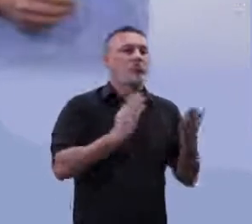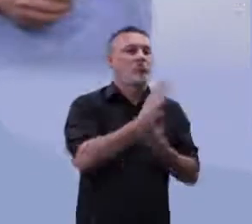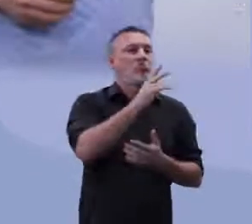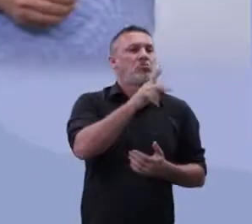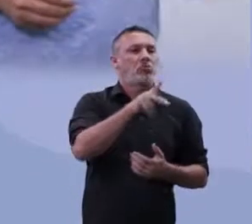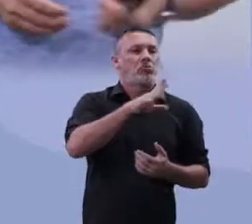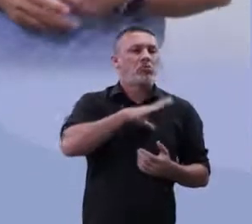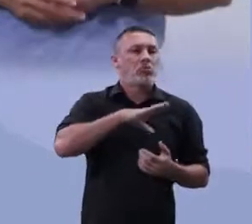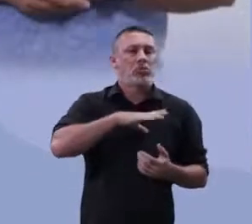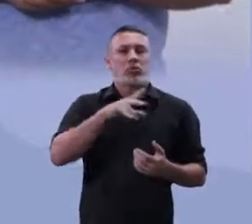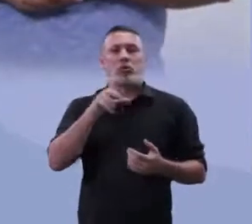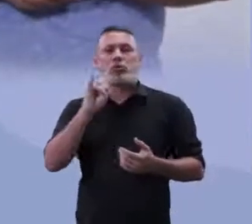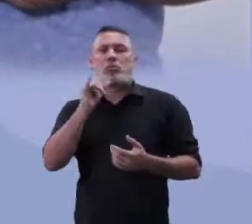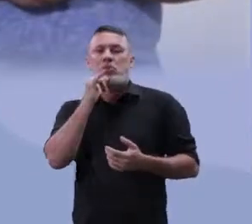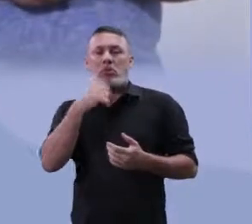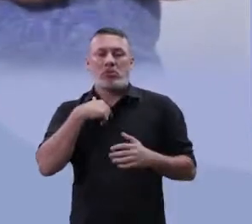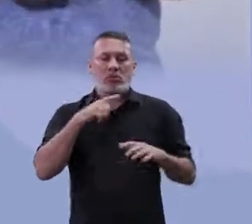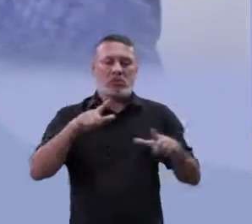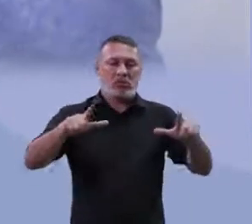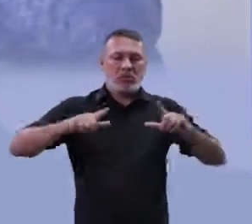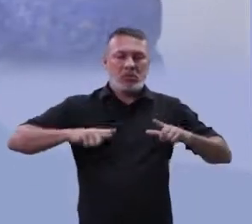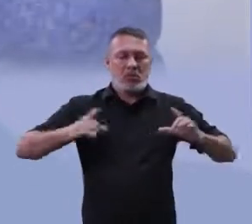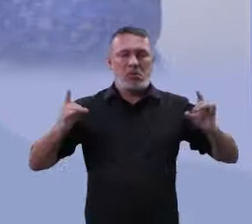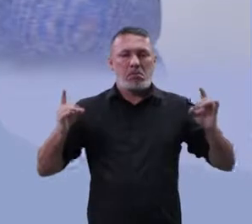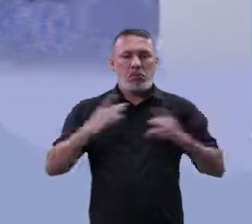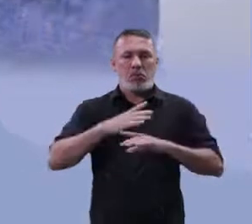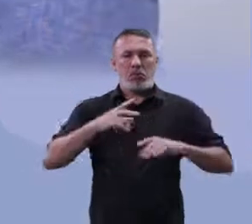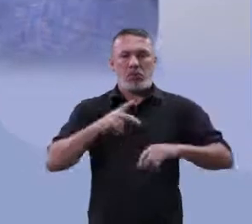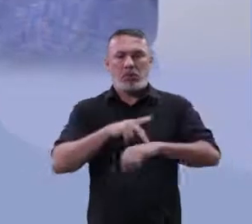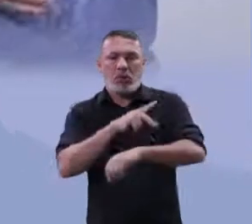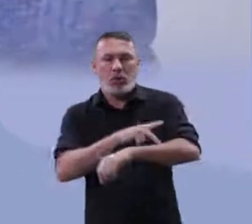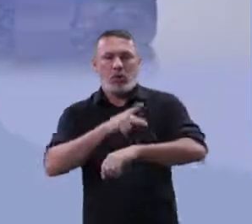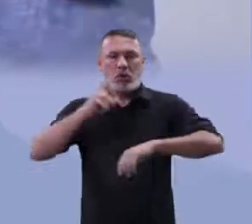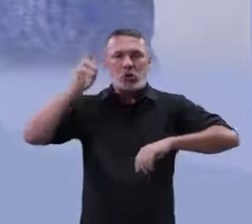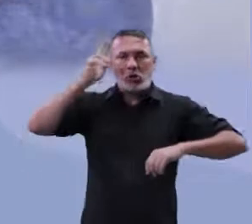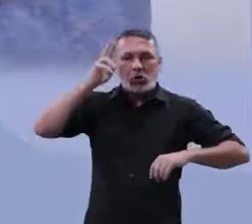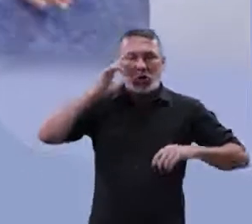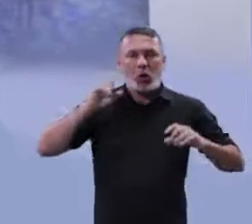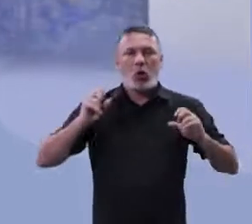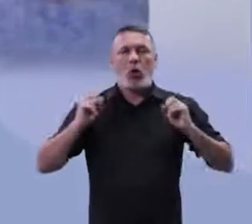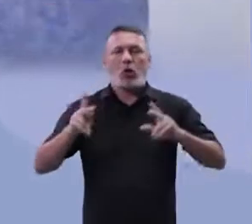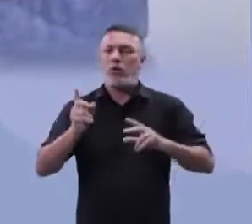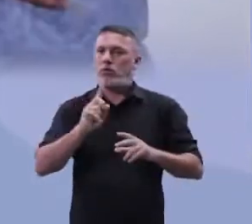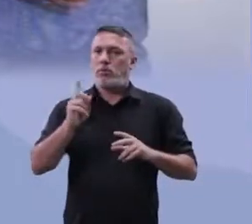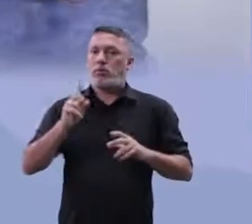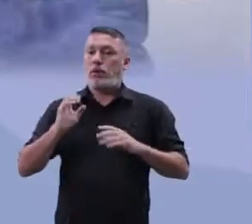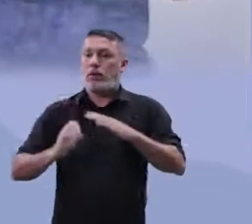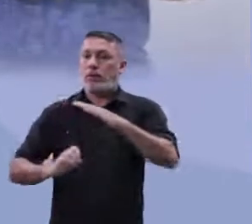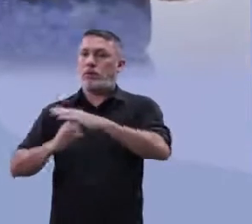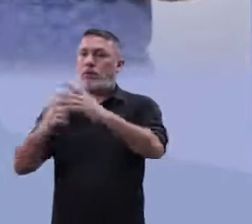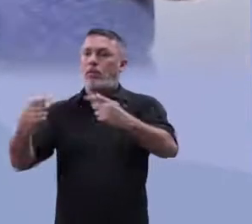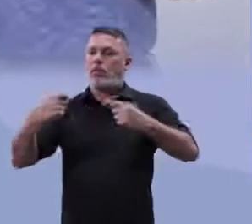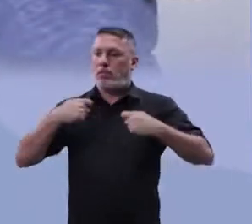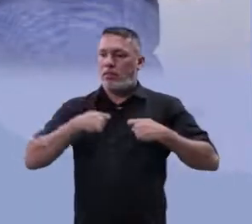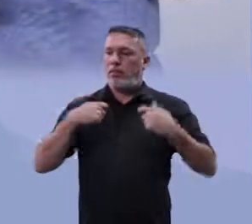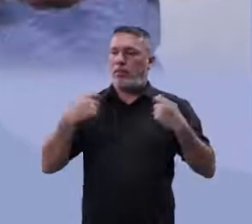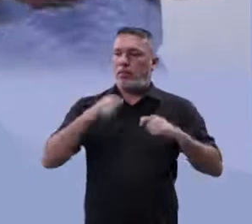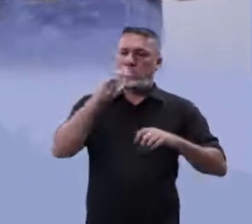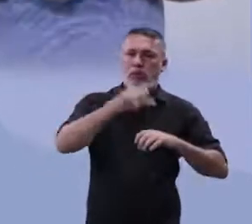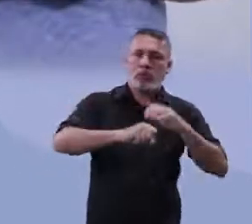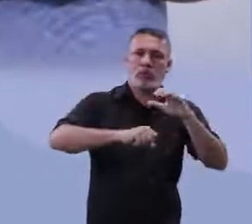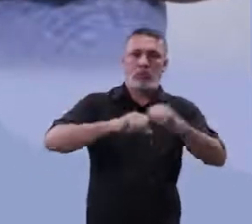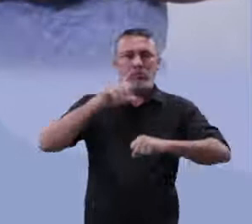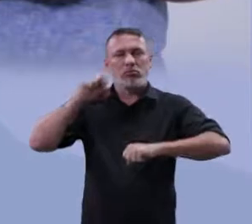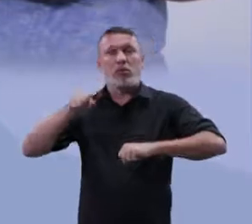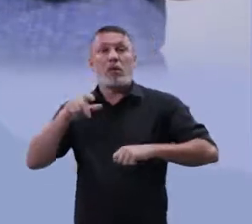de língua portuguesa, meu diploma enquanto pedagogo, enquanto professor de história e acabou. Não, o Estado ele precisa fornecer isso aí. Essa busca vai